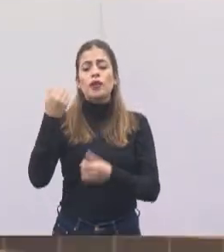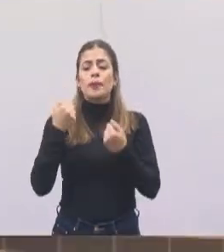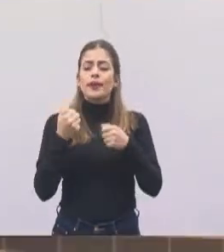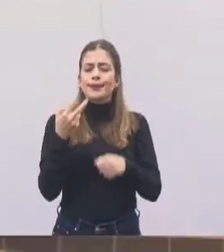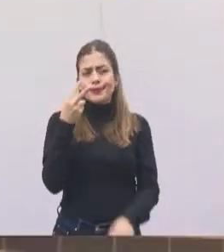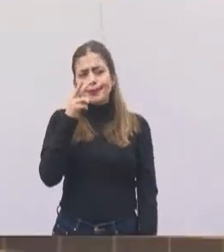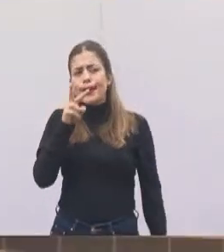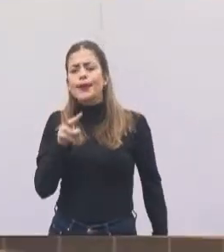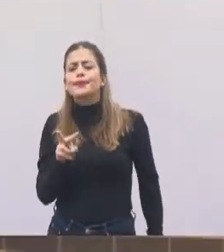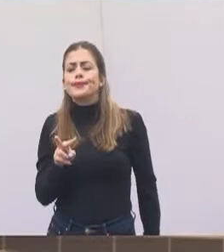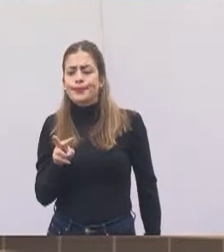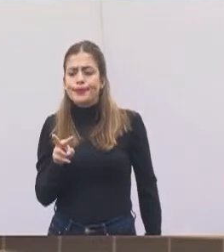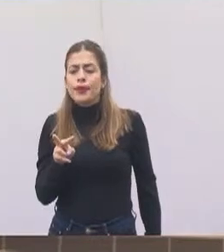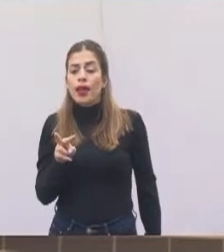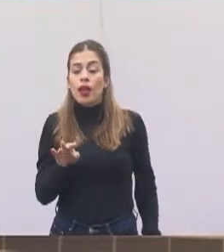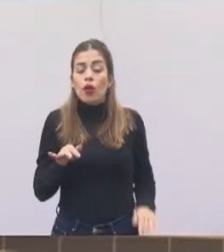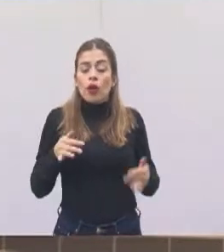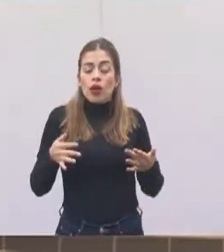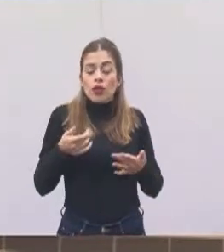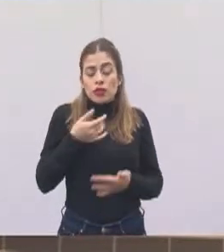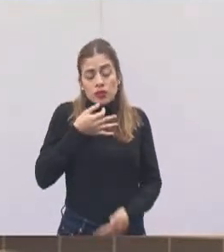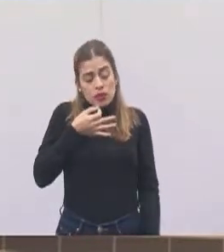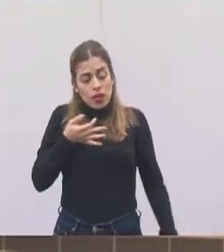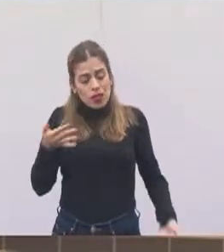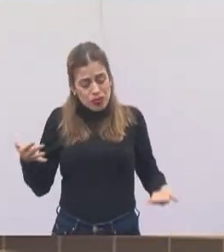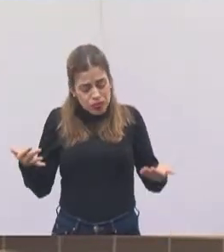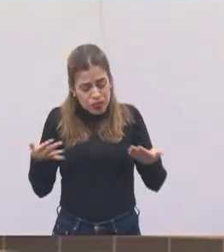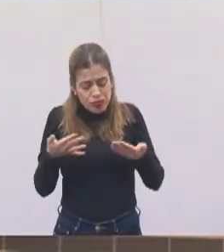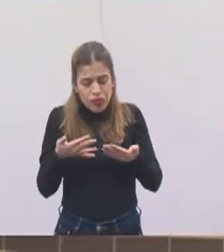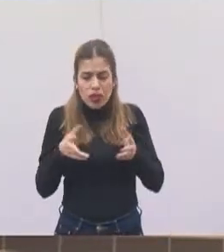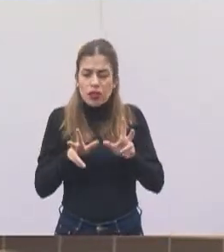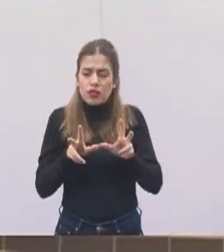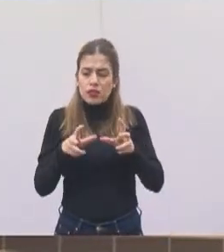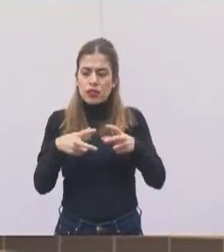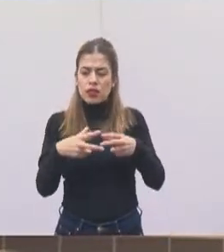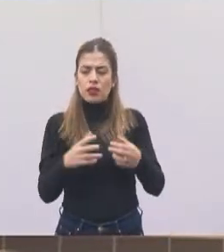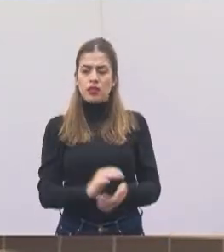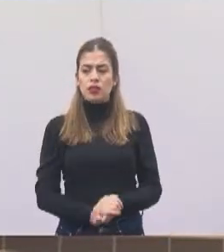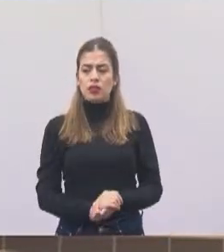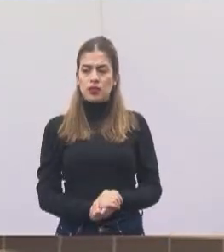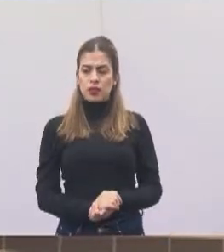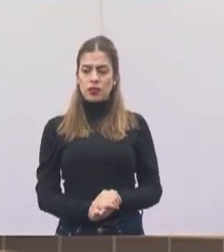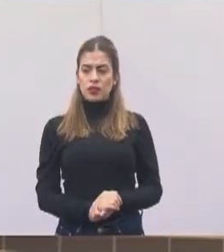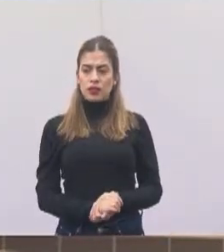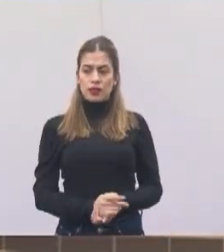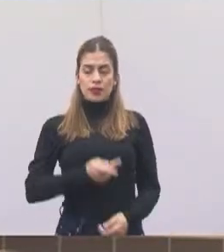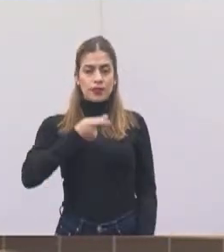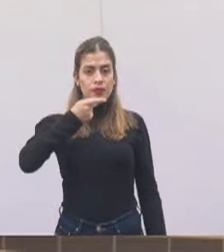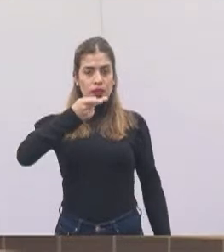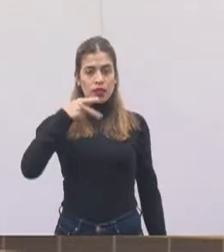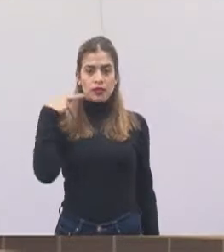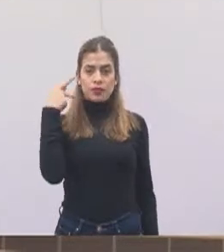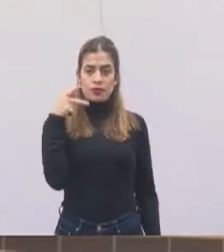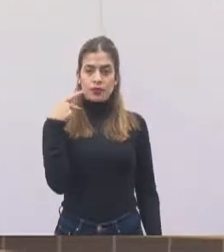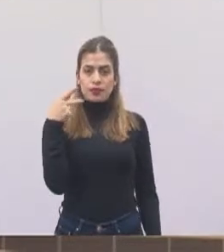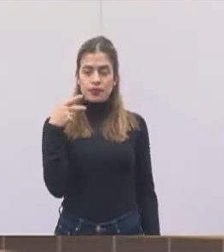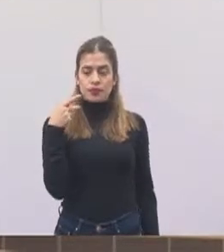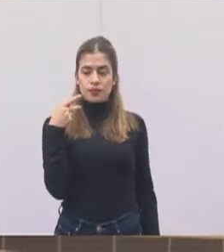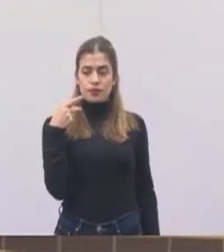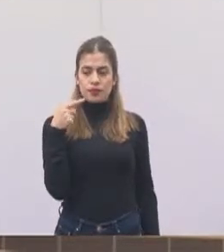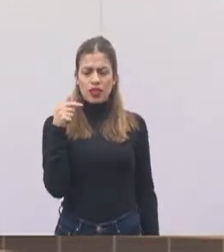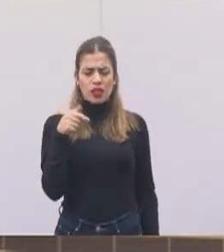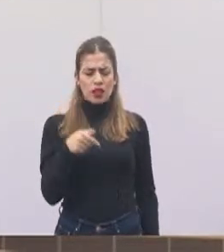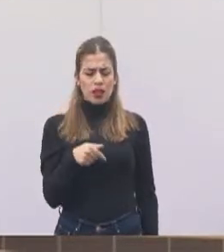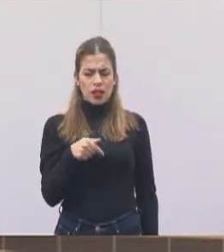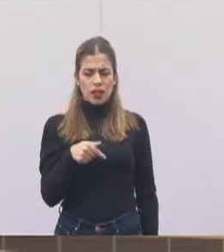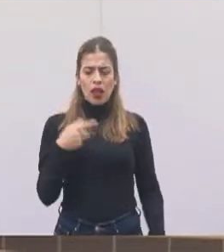uma coisa eu quero deixar aqui, vereadores, uma coisa nessa casa aqui, foi falado aqui pela vereadora, que esse lugar é